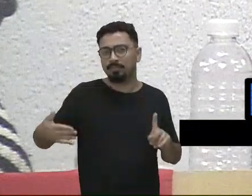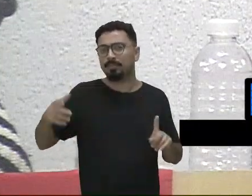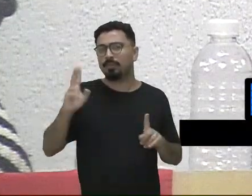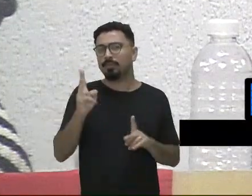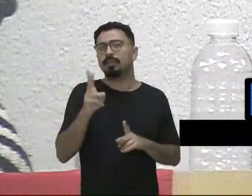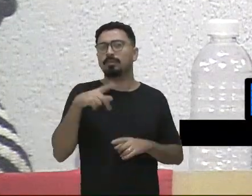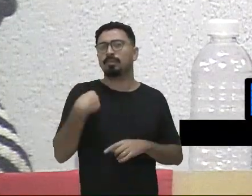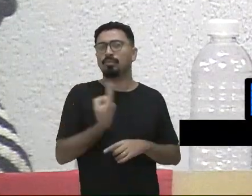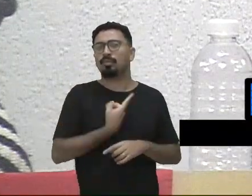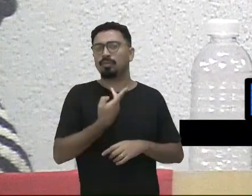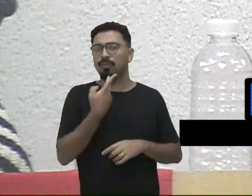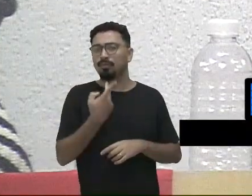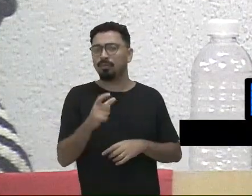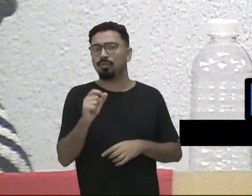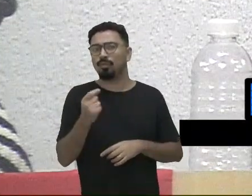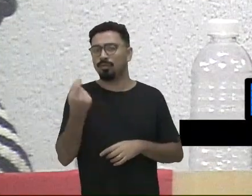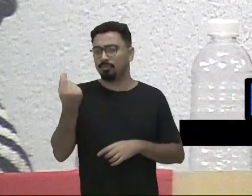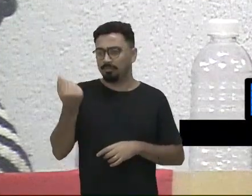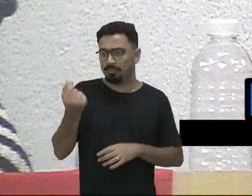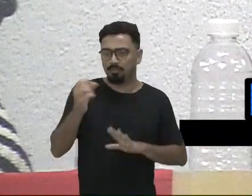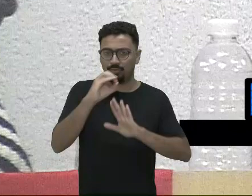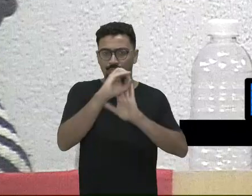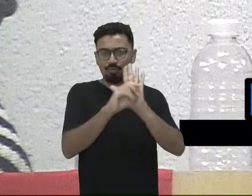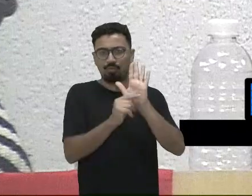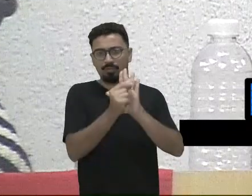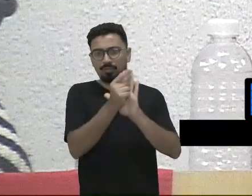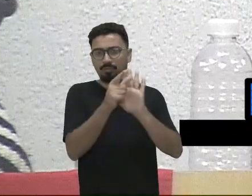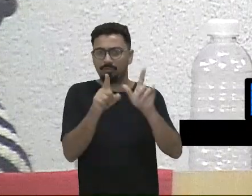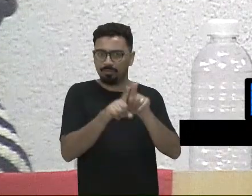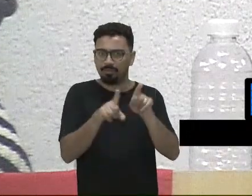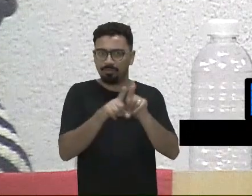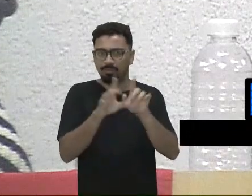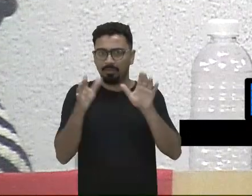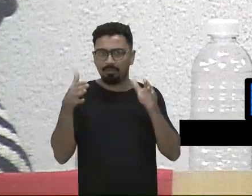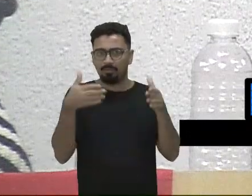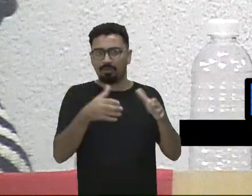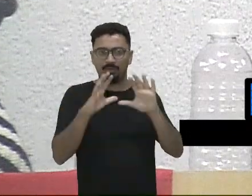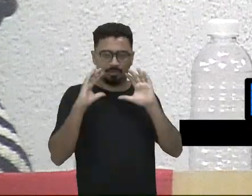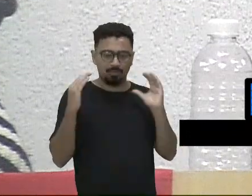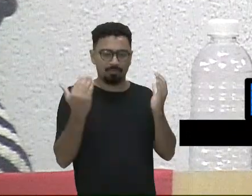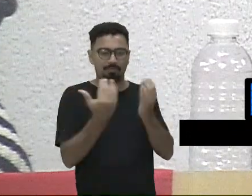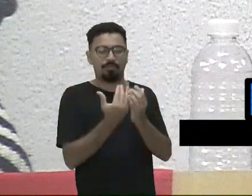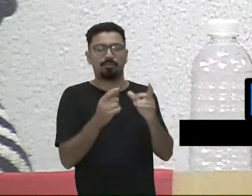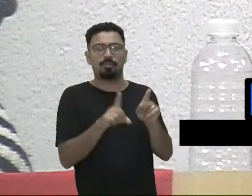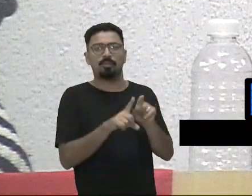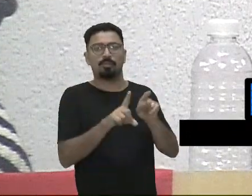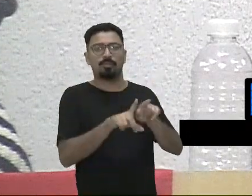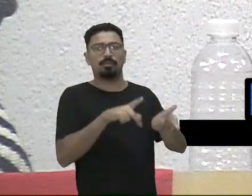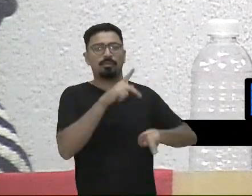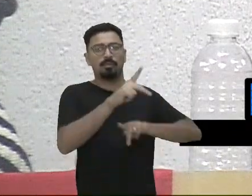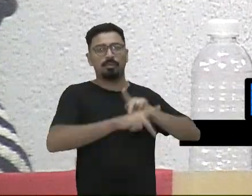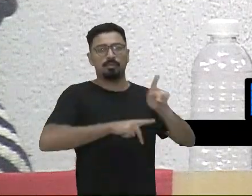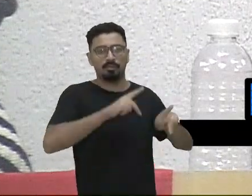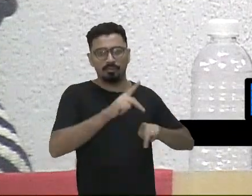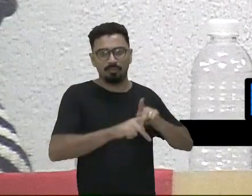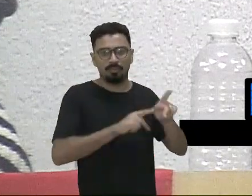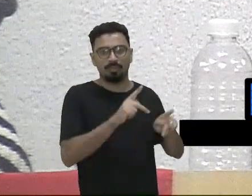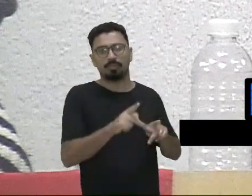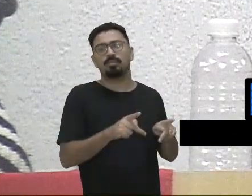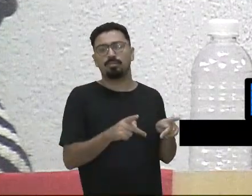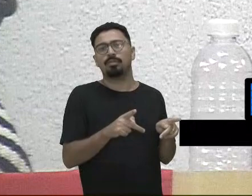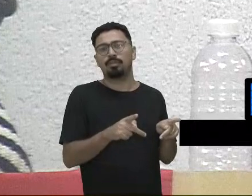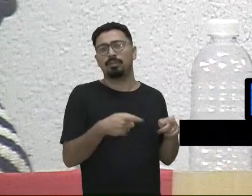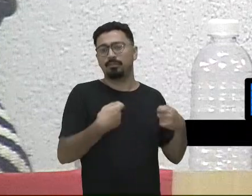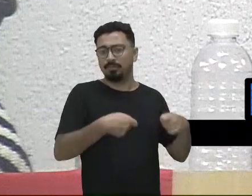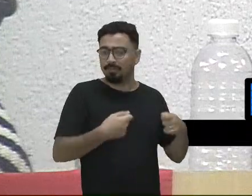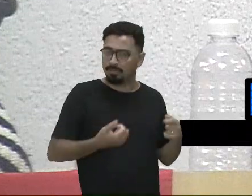que a gente fala de recurso, de orçamento voltado para a nossa comunidade ou para as populações mais vulneráveis, a gente